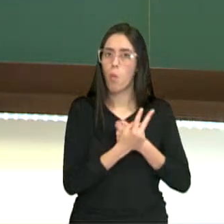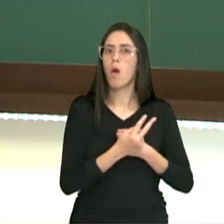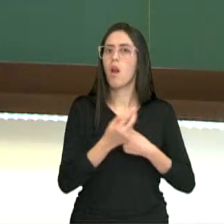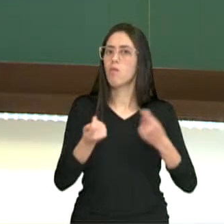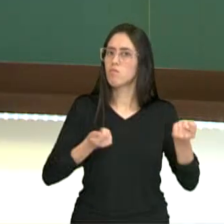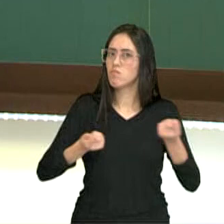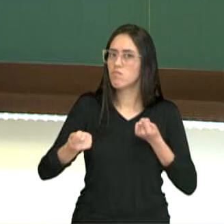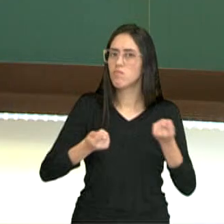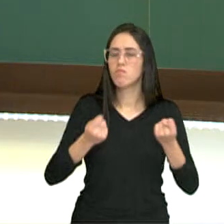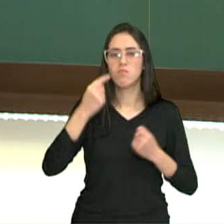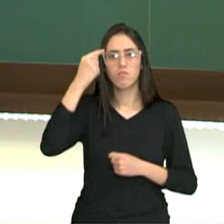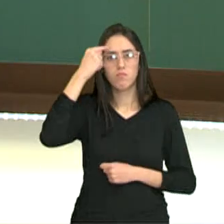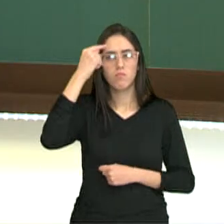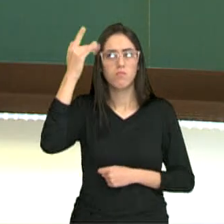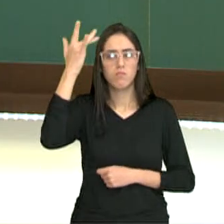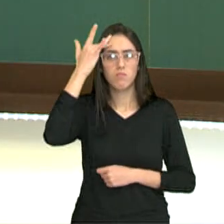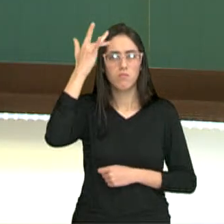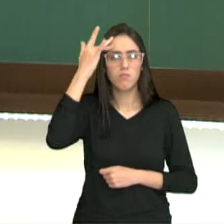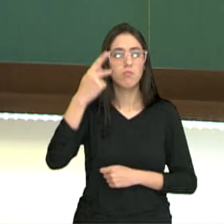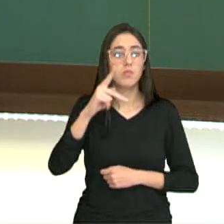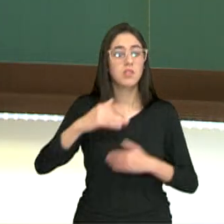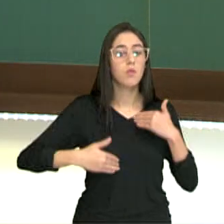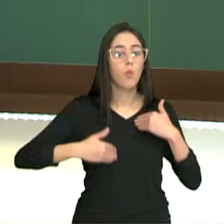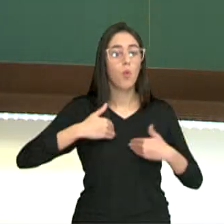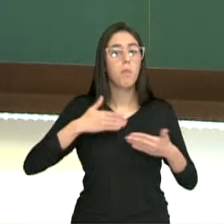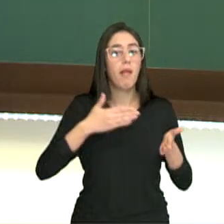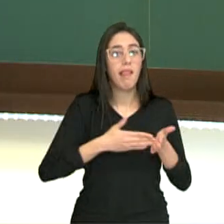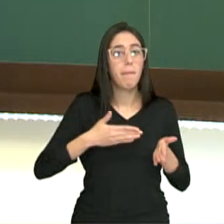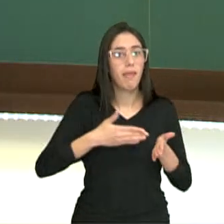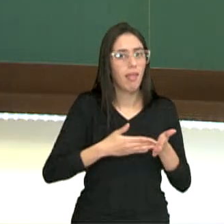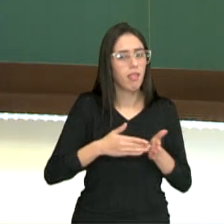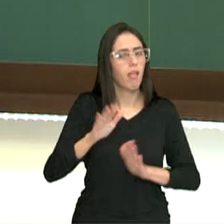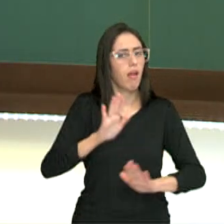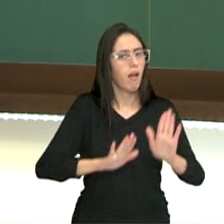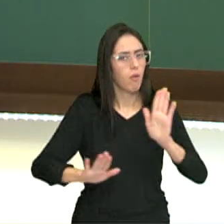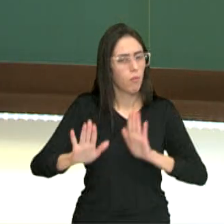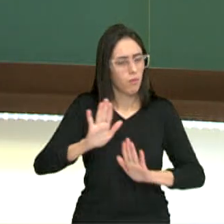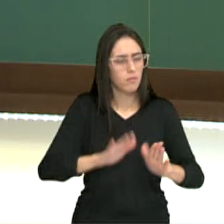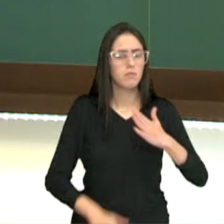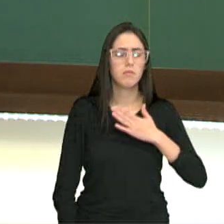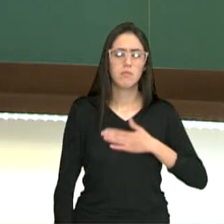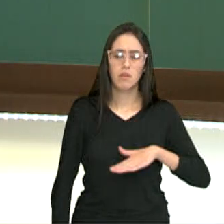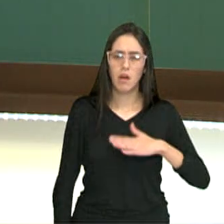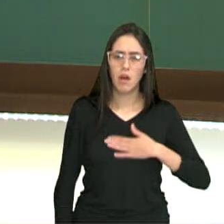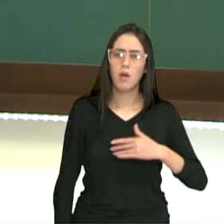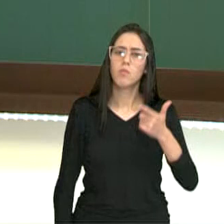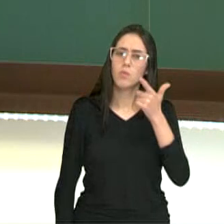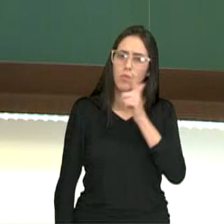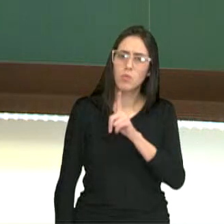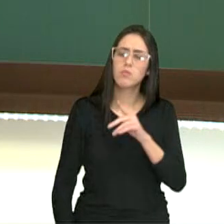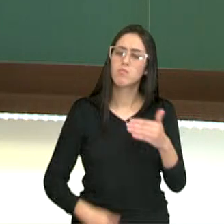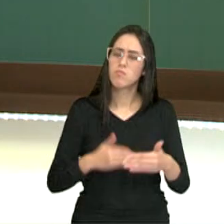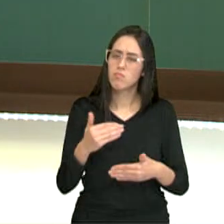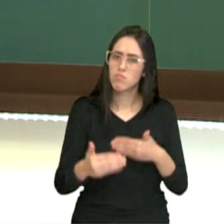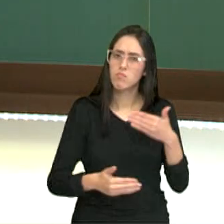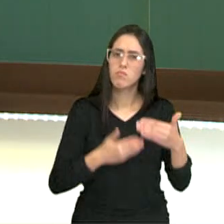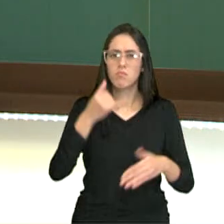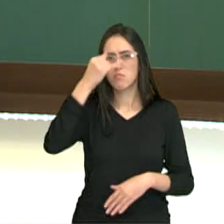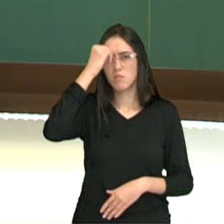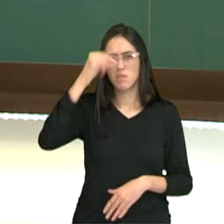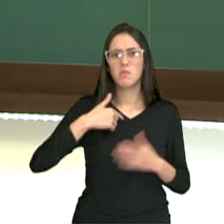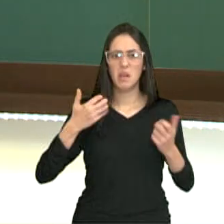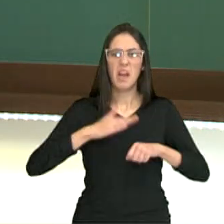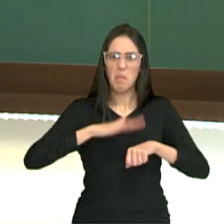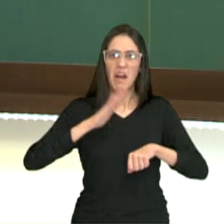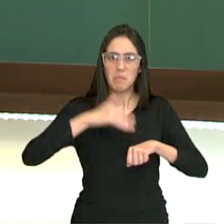sempre pensando o limite do teu corpo, o limite das tuas capacidades, das tuas habilidades e nunca forçando além